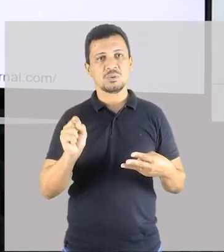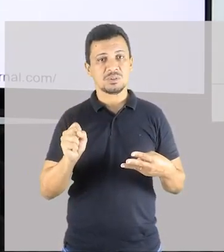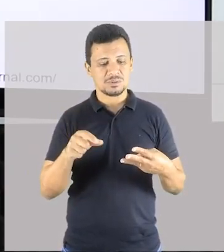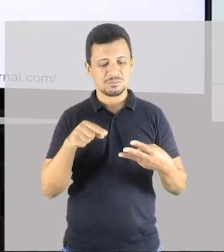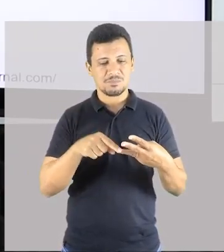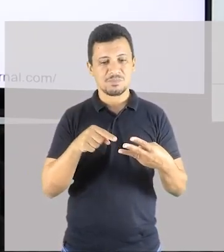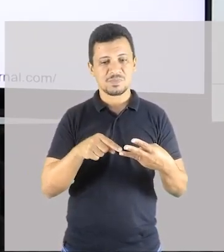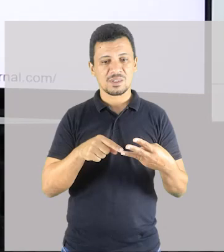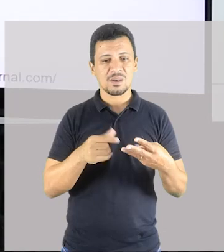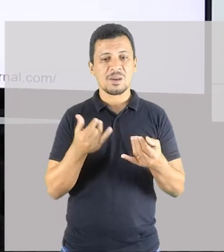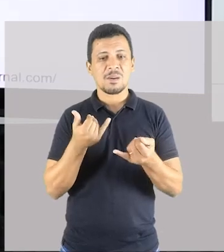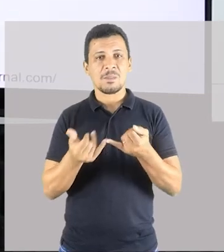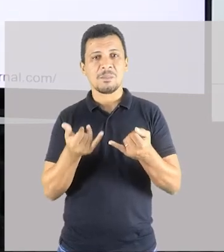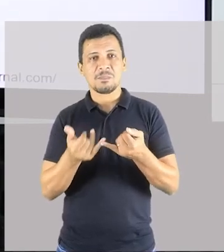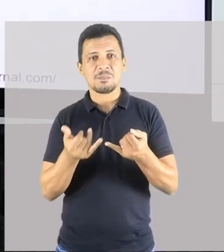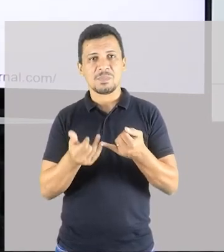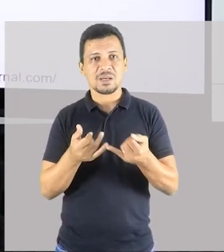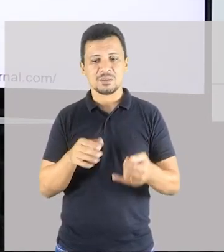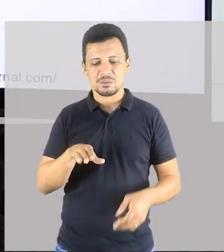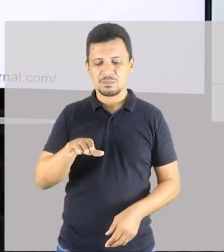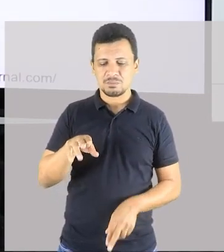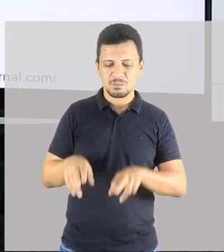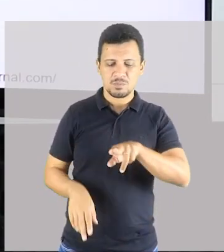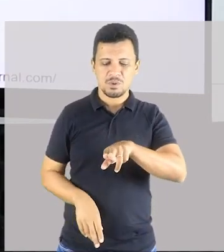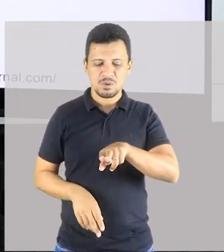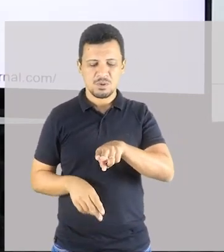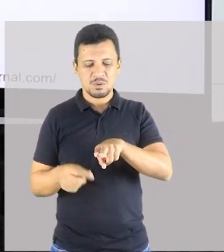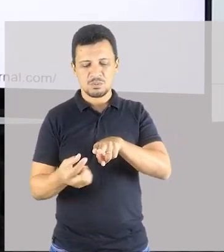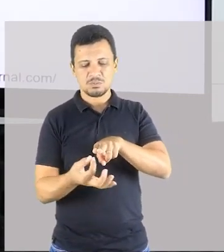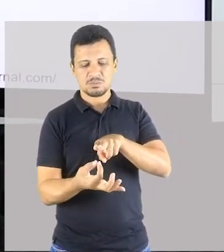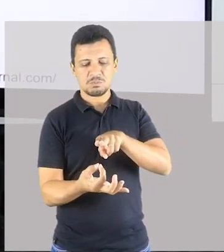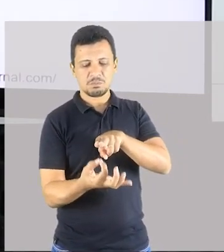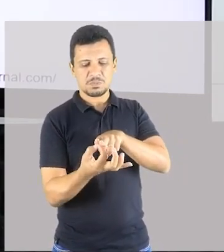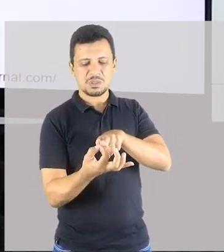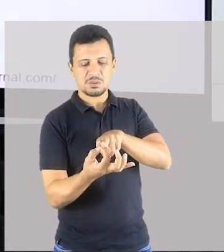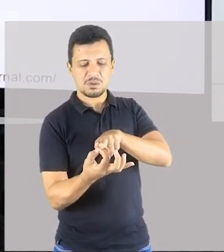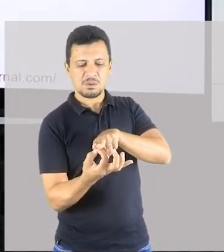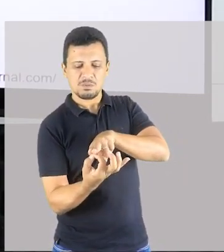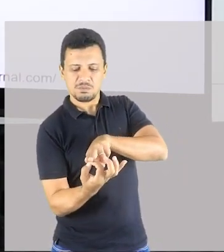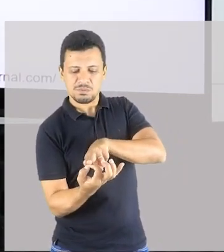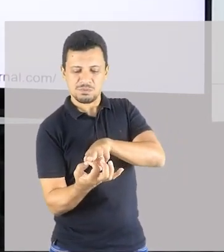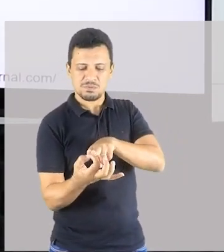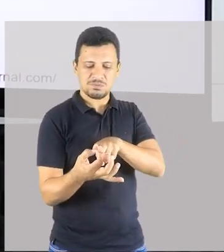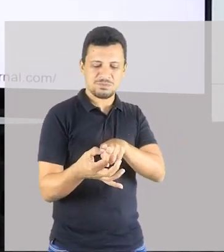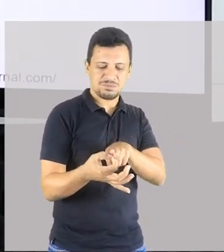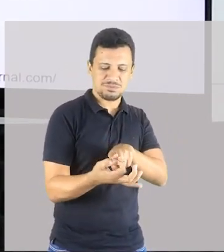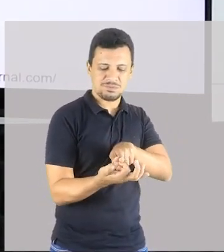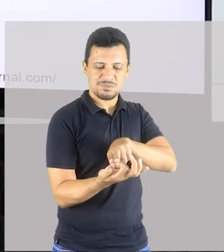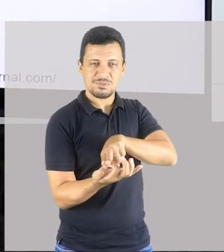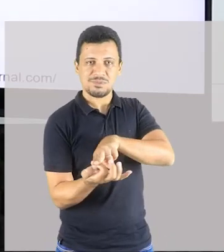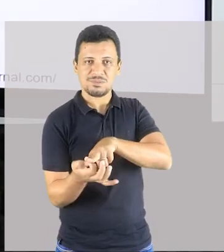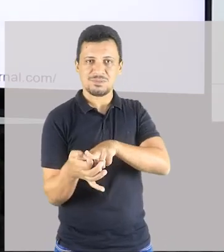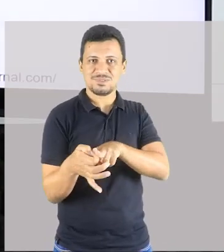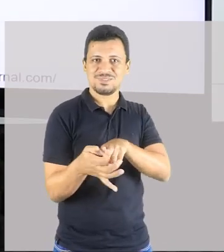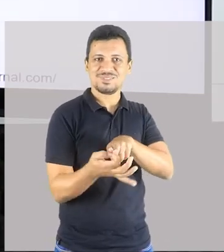dos carros, se a gente for fazer essa comparação, onde são anexadas as rodas e ele fica anexado no shape, tá? E